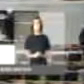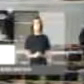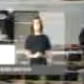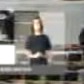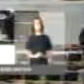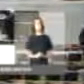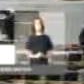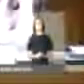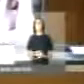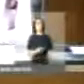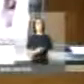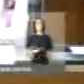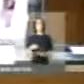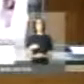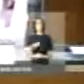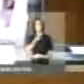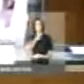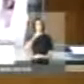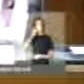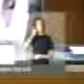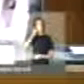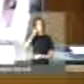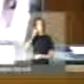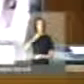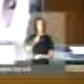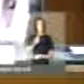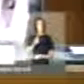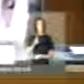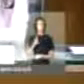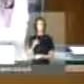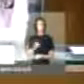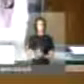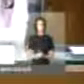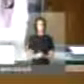presença. Convidamos para a tribuna o deputado Pedro Cusai.